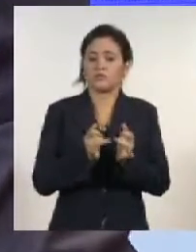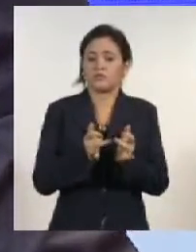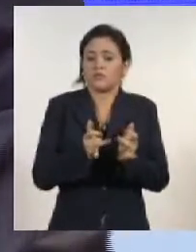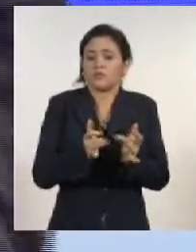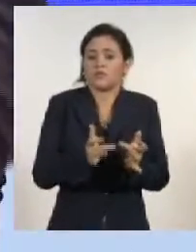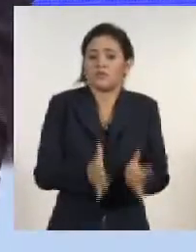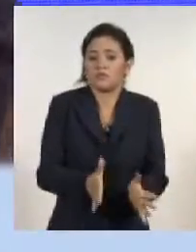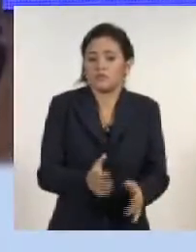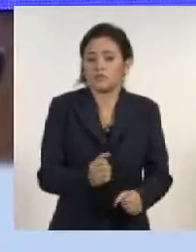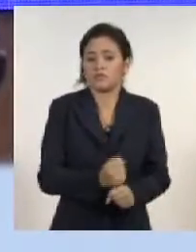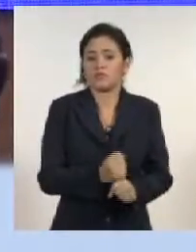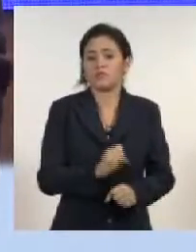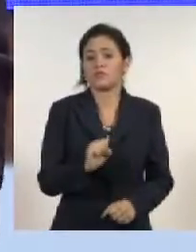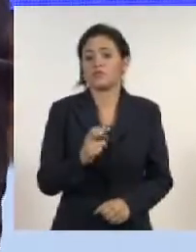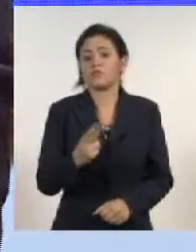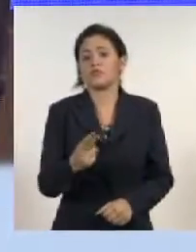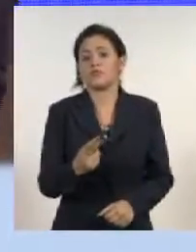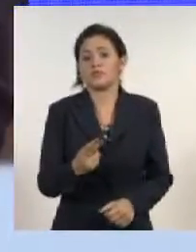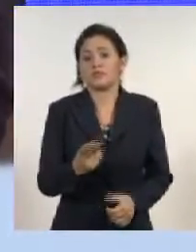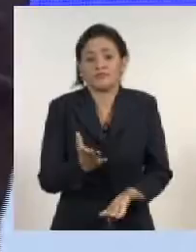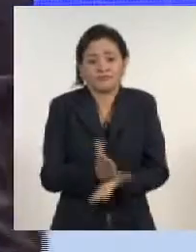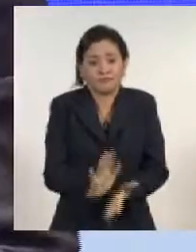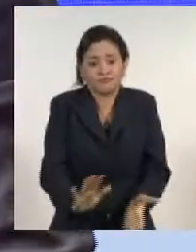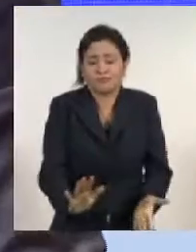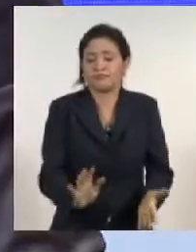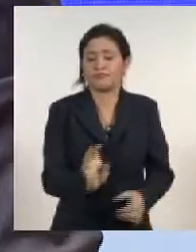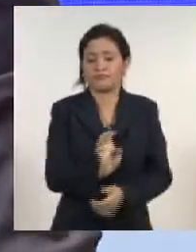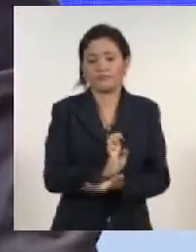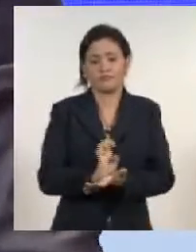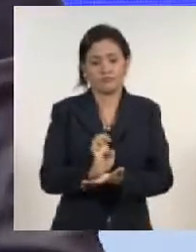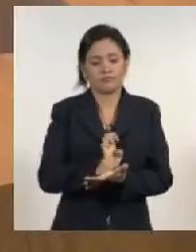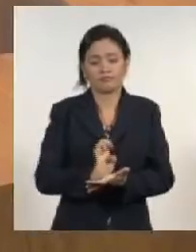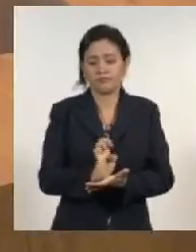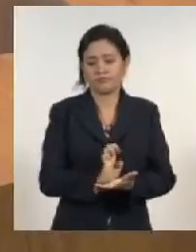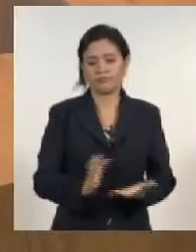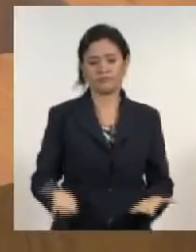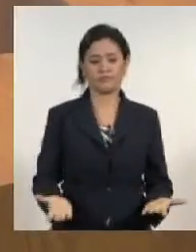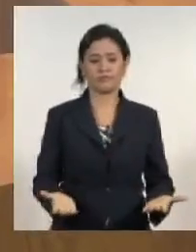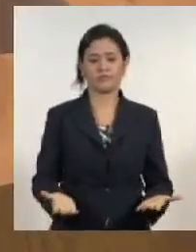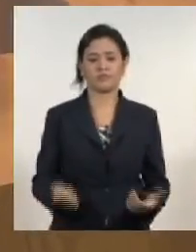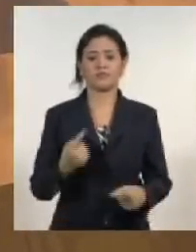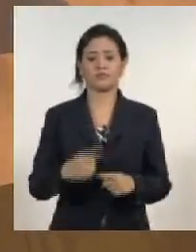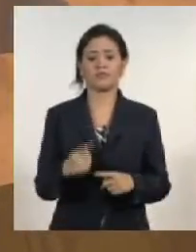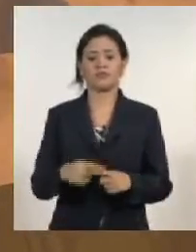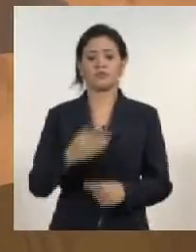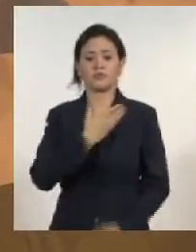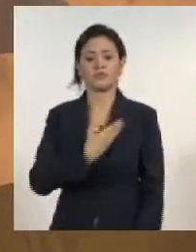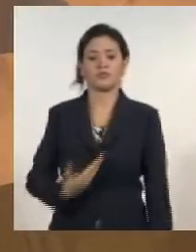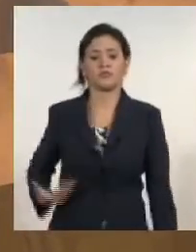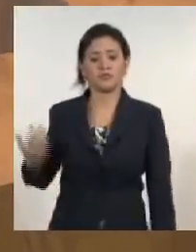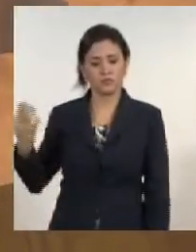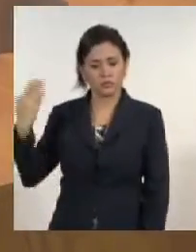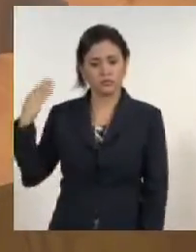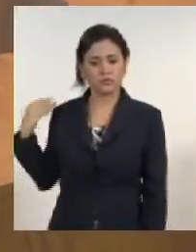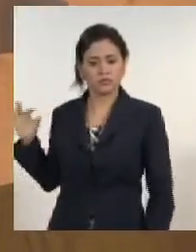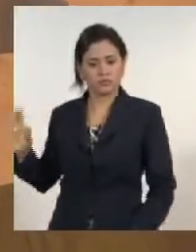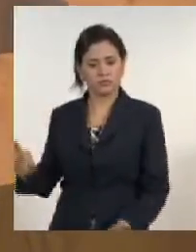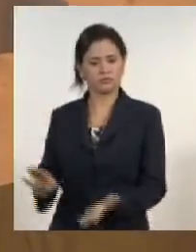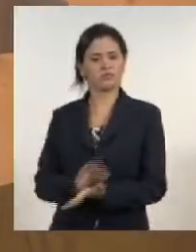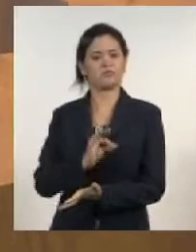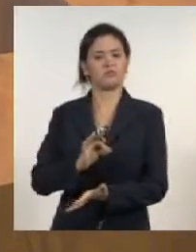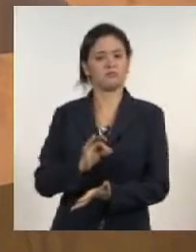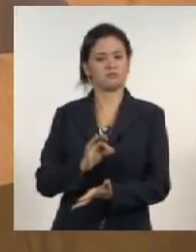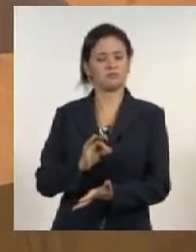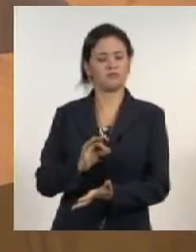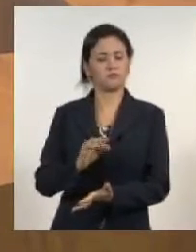faliu. Sabe por que faliu? Não foi porque esse governo não pagou. Foi porque o governo anterior contratou de qualquer jeito, mandou fazer